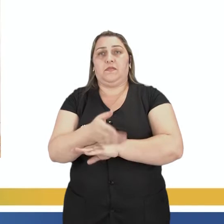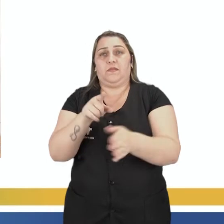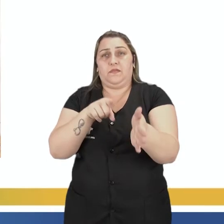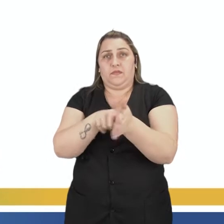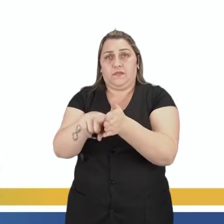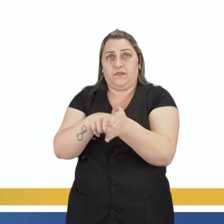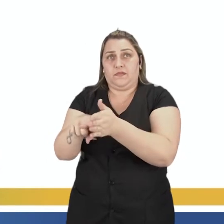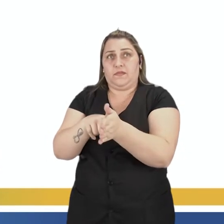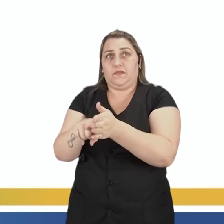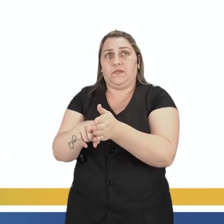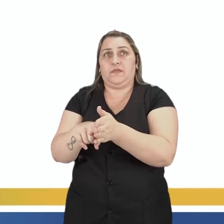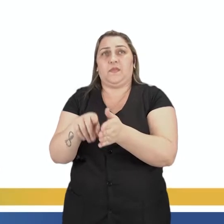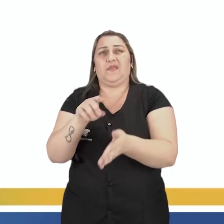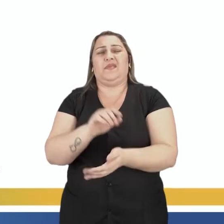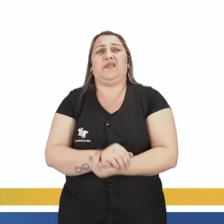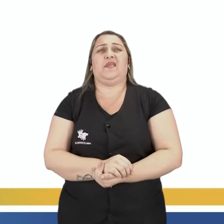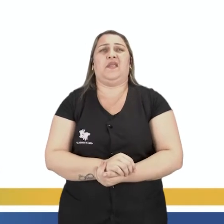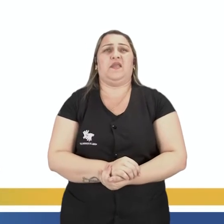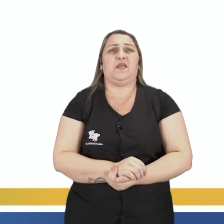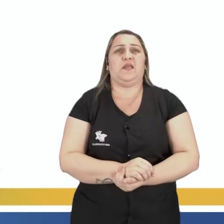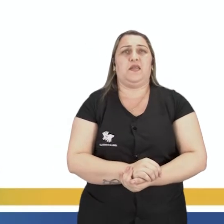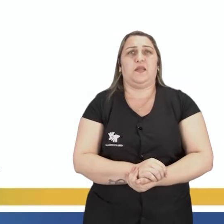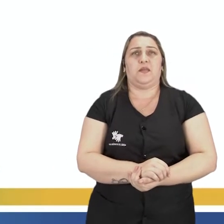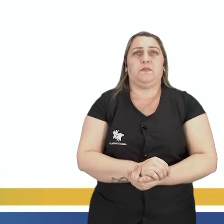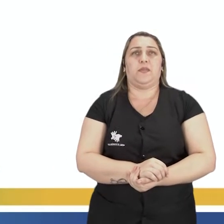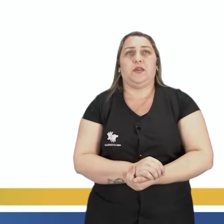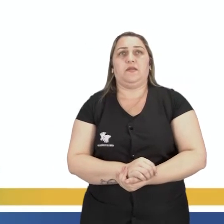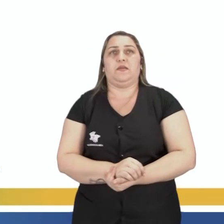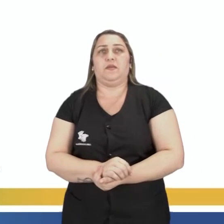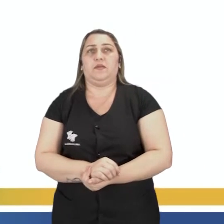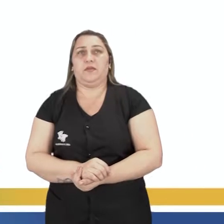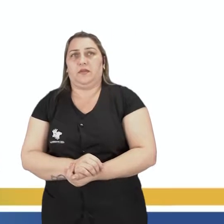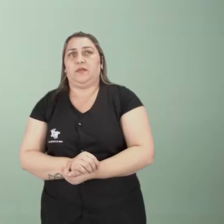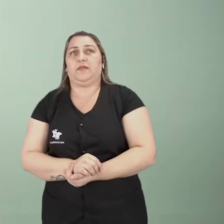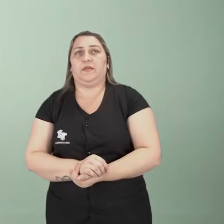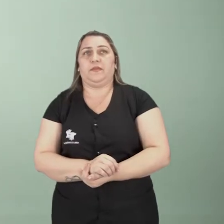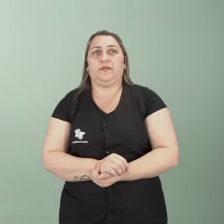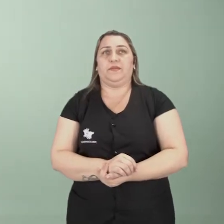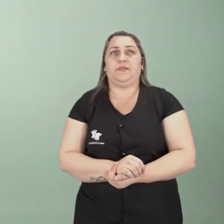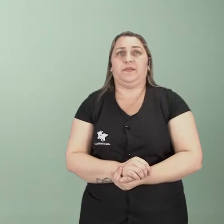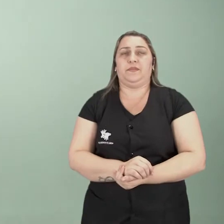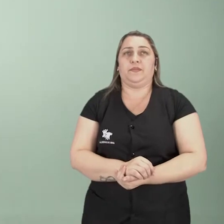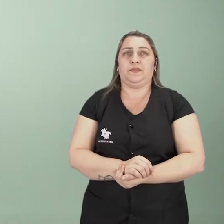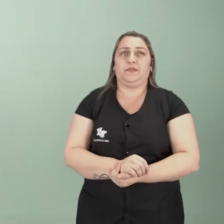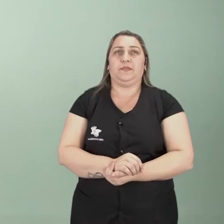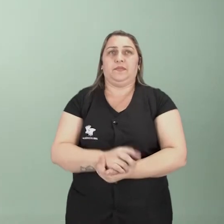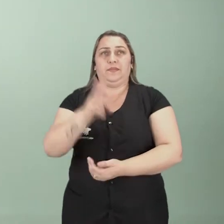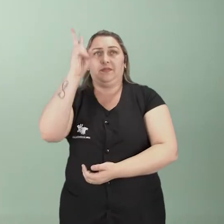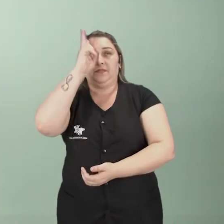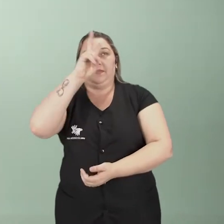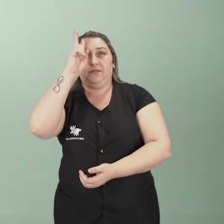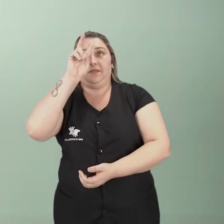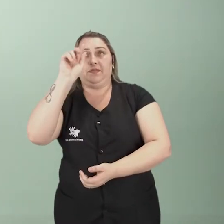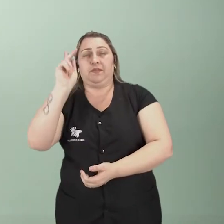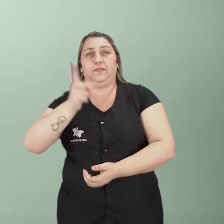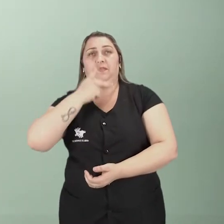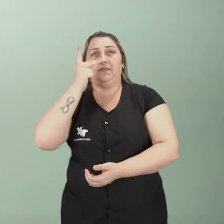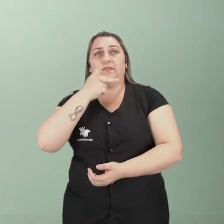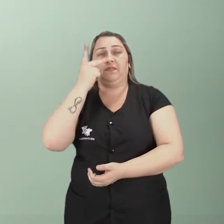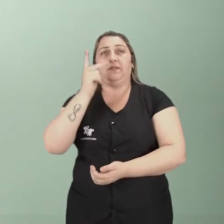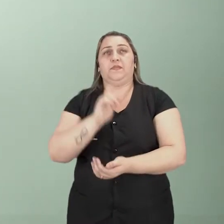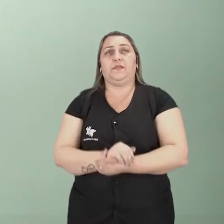ok? Em seguida, retorne aqui comigo um pouquinho. Vamos aqui lembrar do que estamos falando, para a gente não se